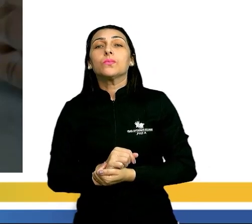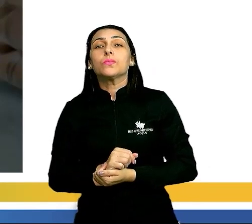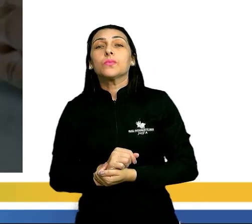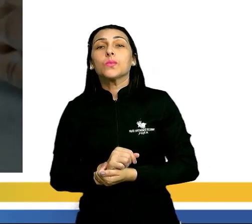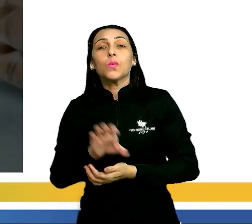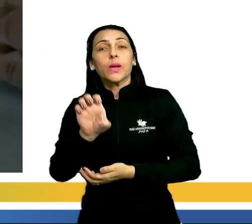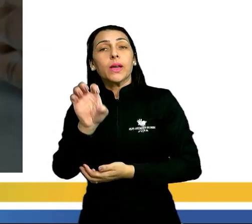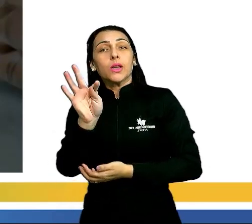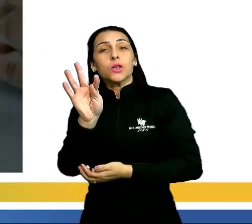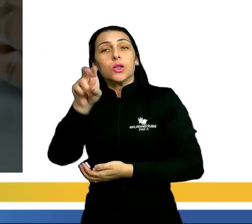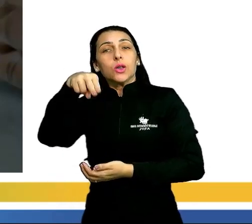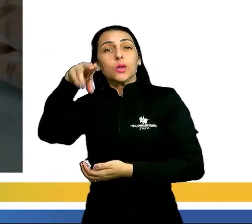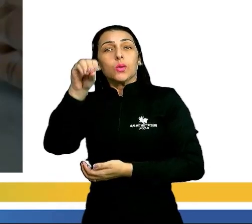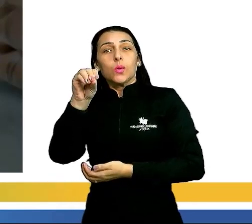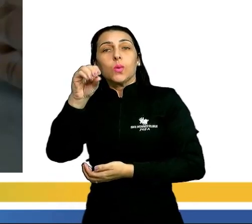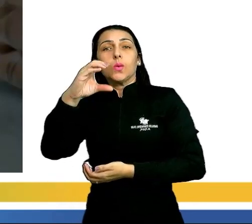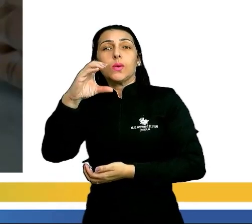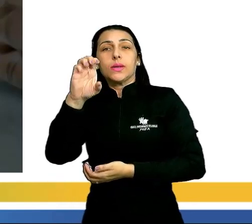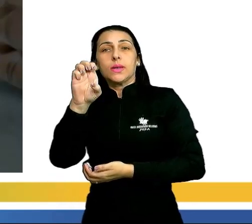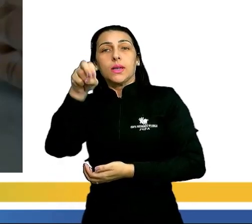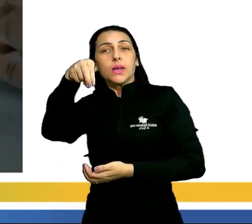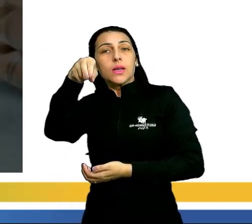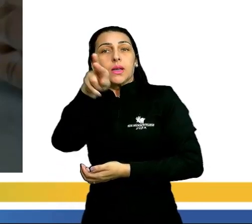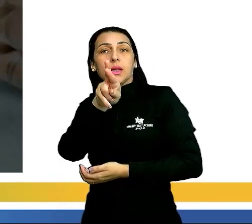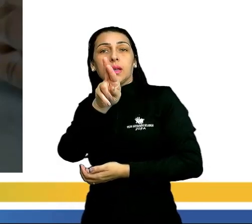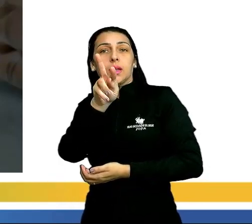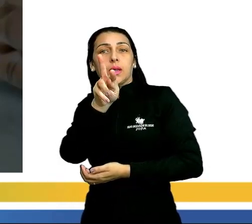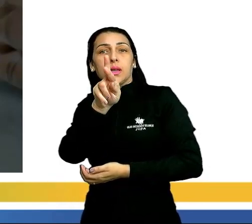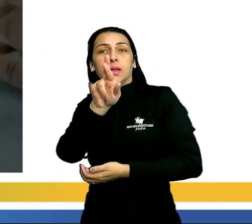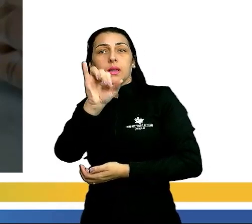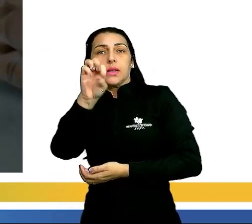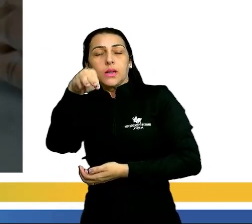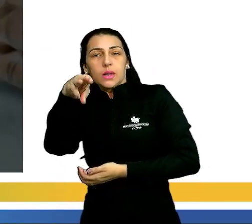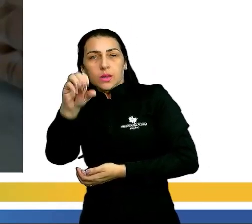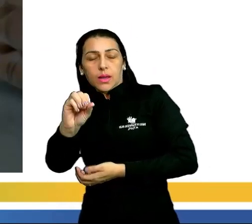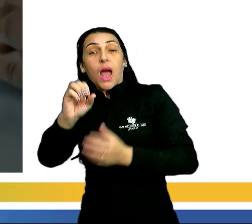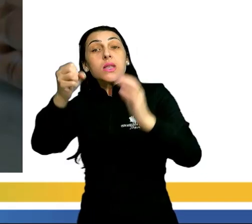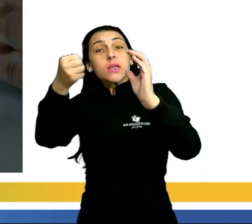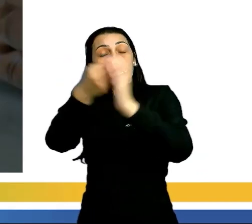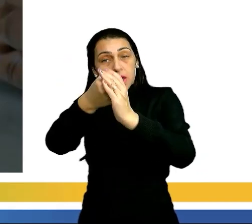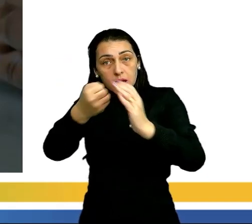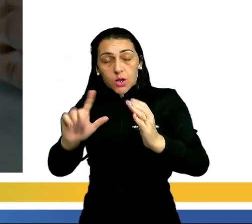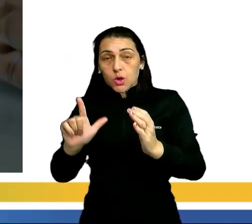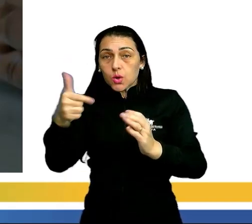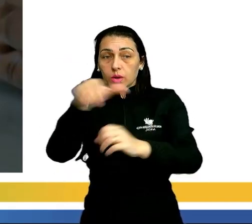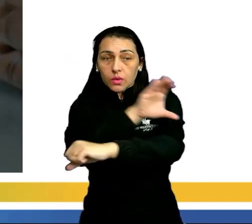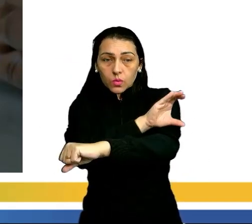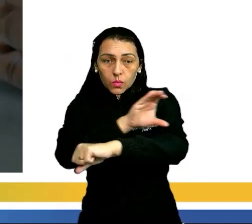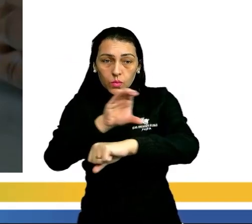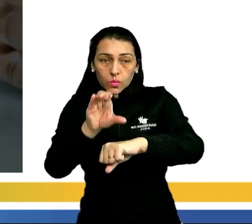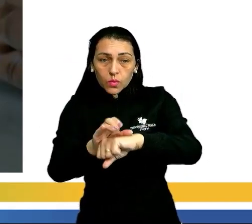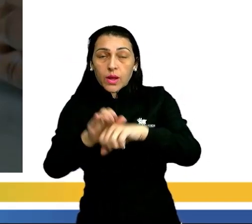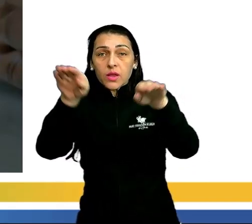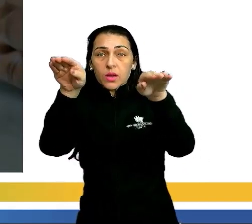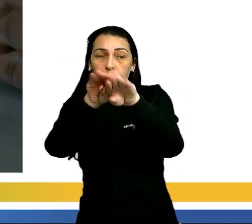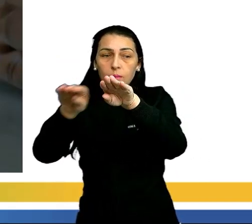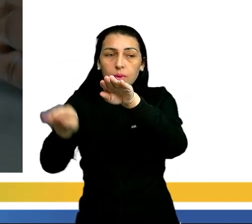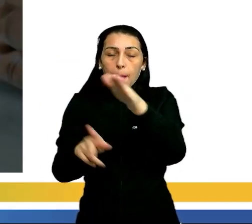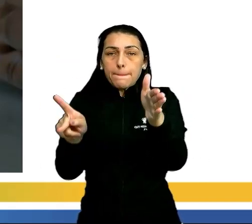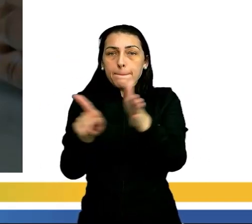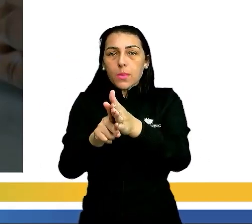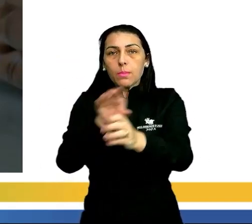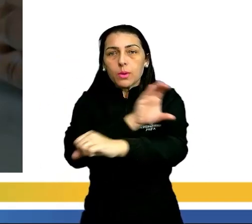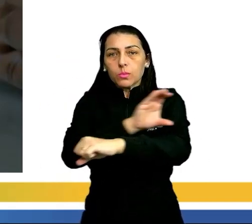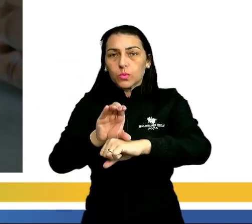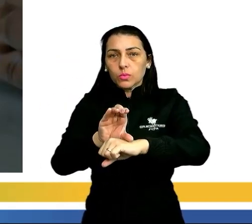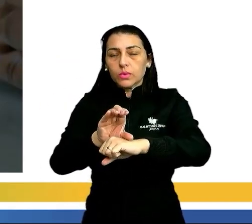o etnocentrismo, então, é também presumir que as características de outras culturas são inferiores à sua